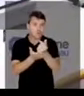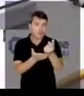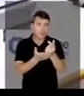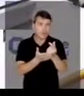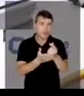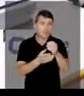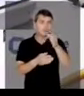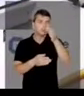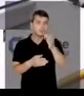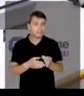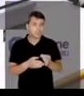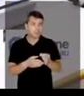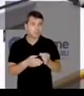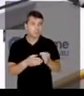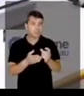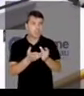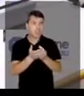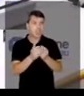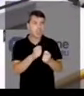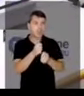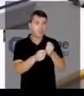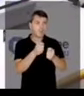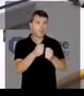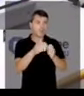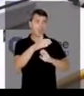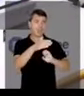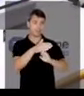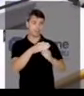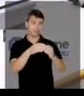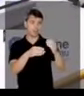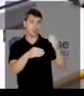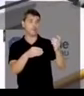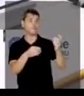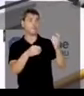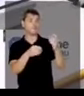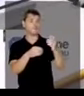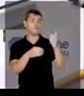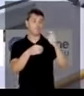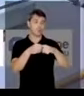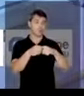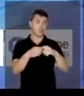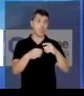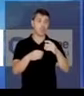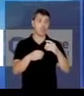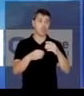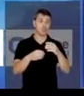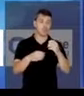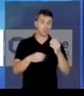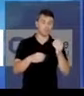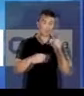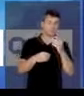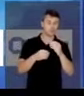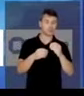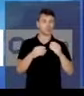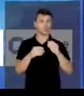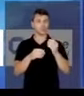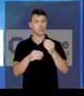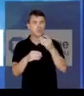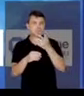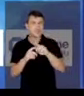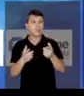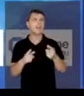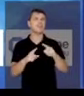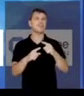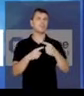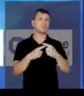Tem algum sabor especial em disputar uma eleição presidencial, eventualmente, contra o ex-juiz Sérgio Moro, que foi